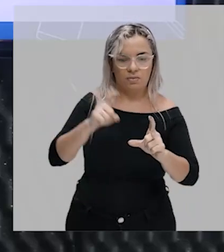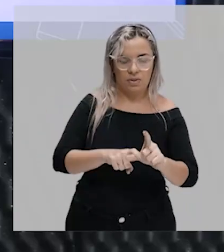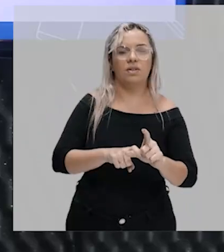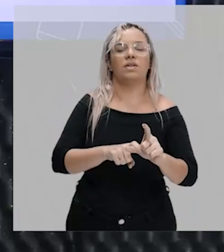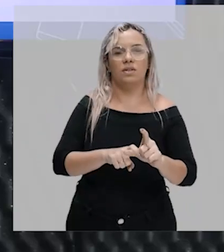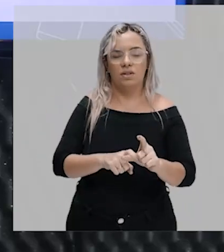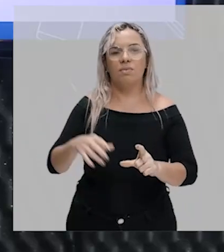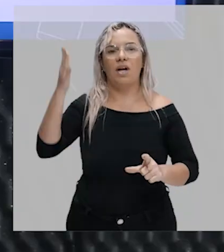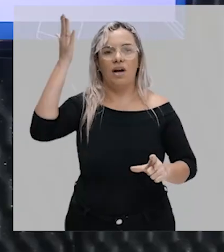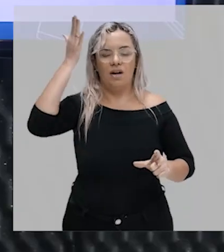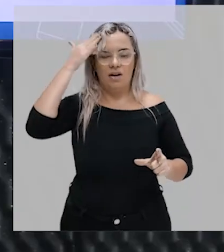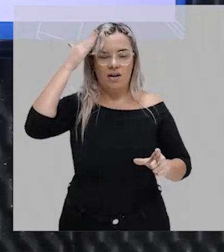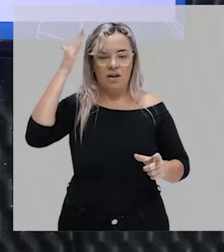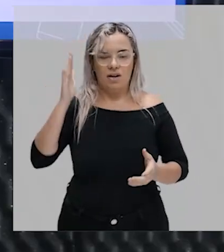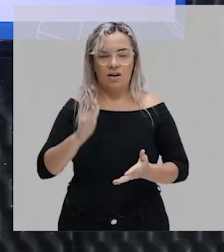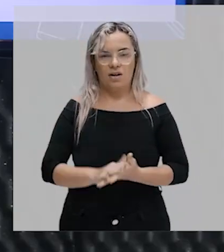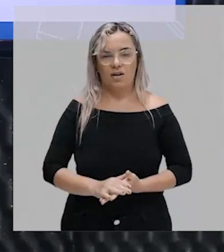assim,